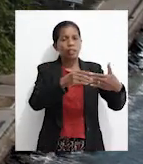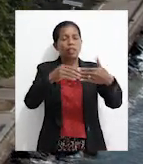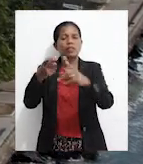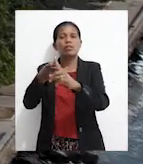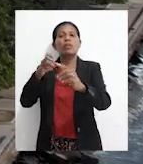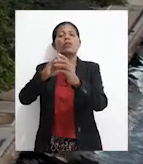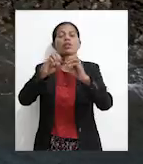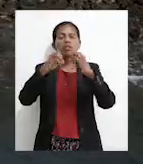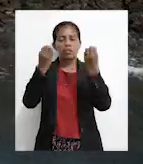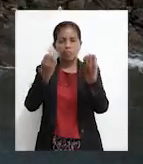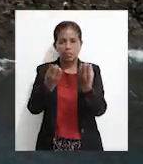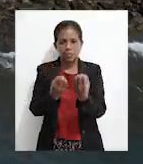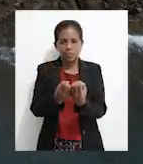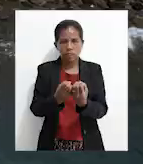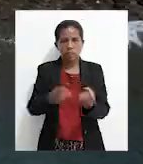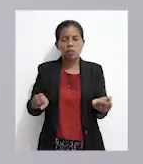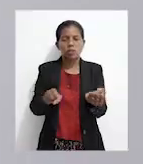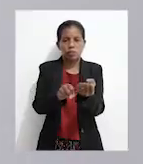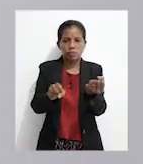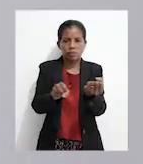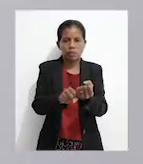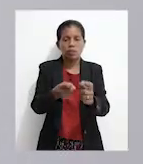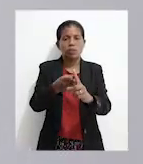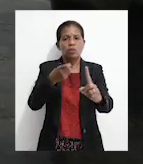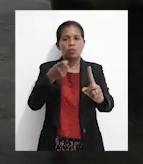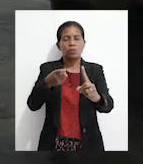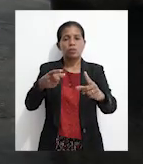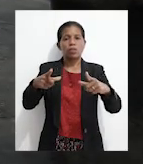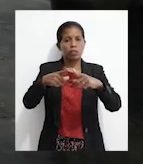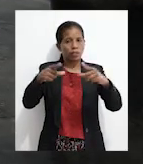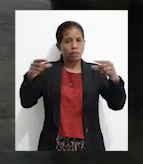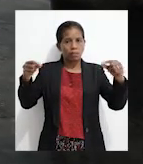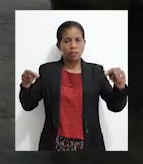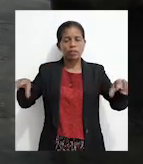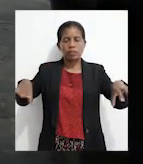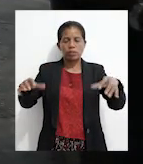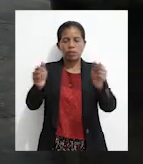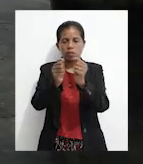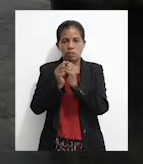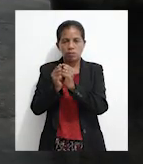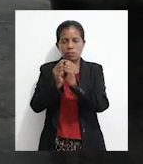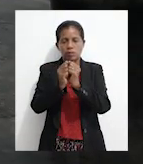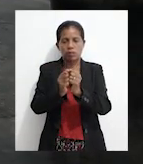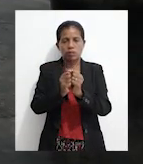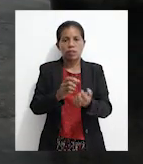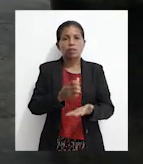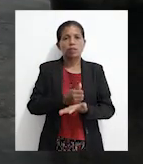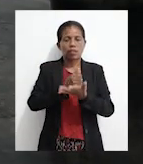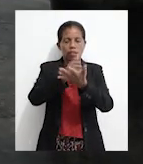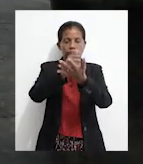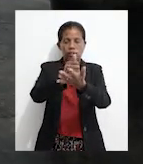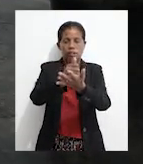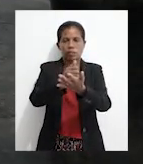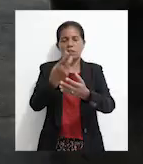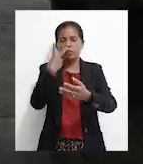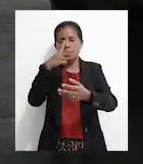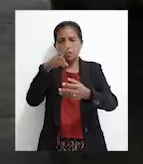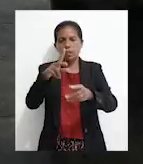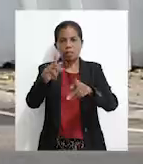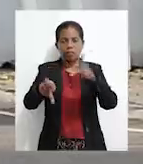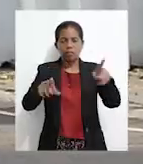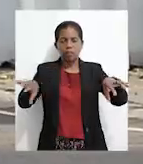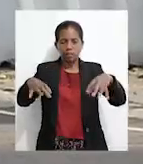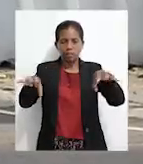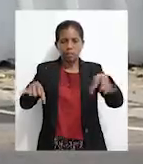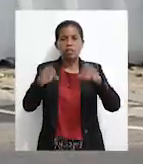sosiedade sivil ho suporta generoso husi koika, servisu amutuk atu reinforce implementasaun monitorizasaun no recurso adekuadu ba